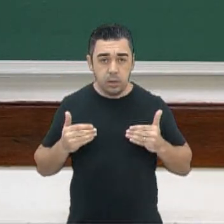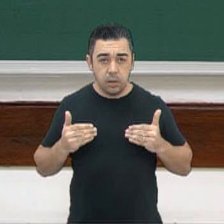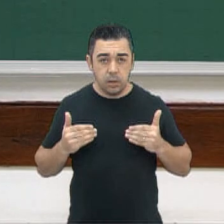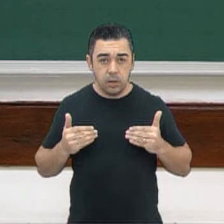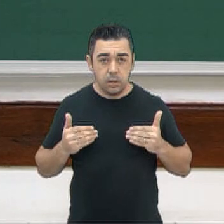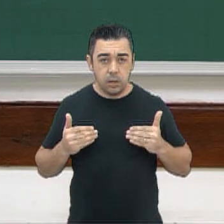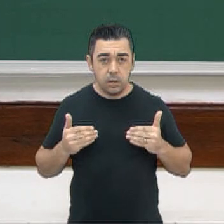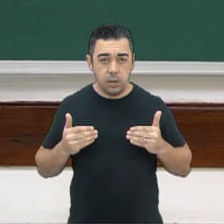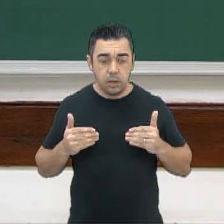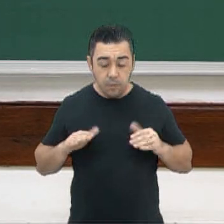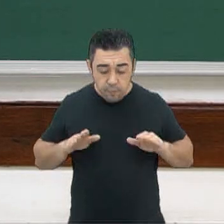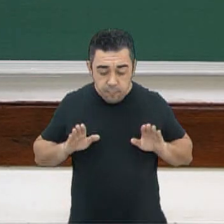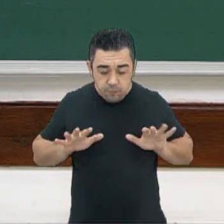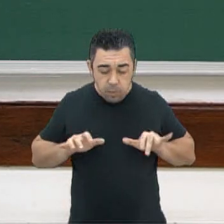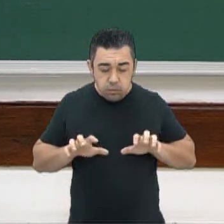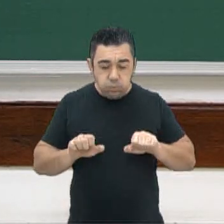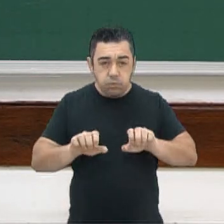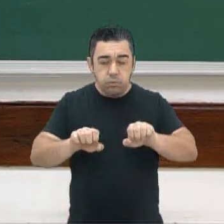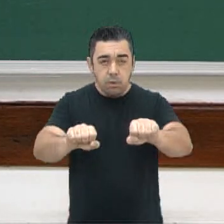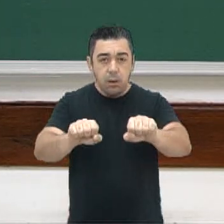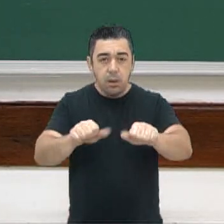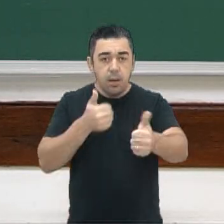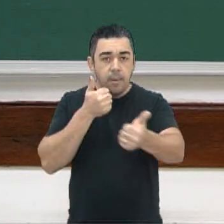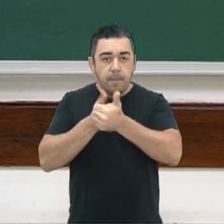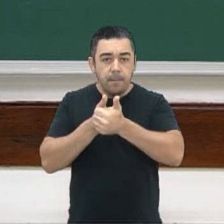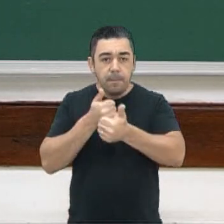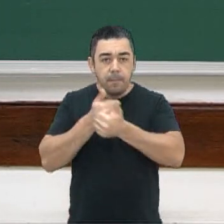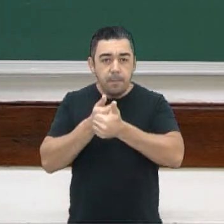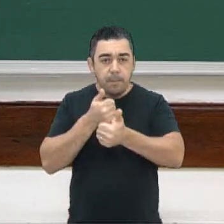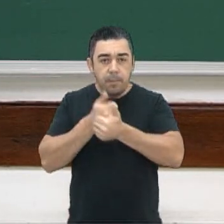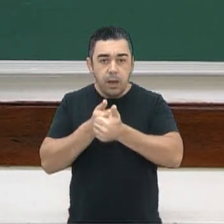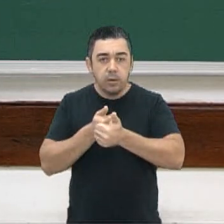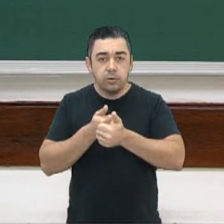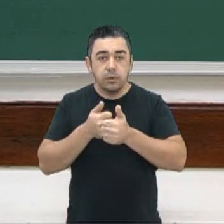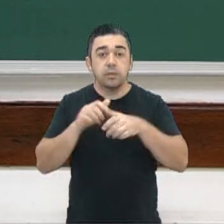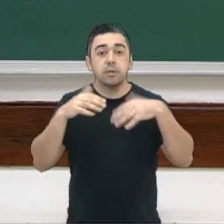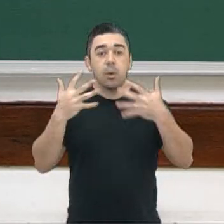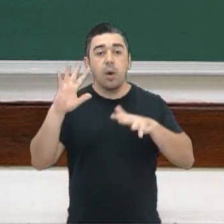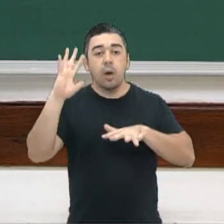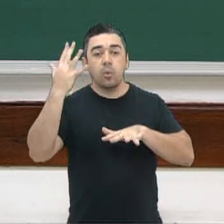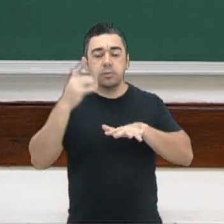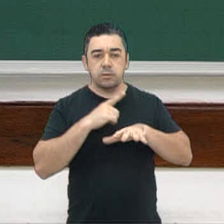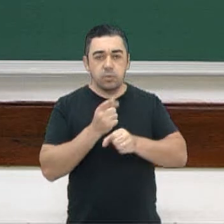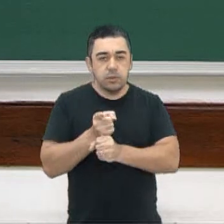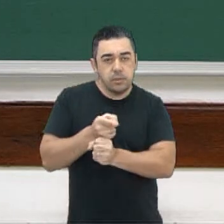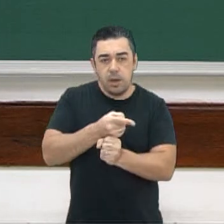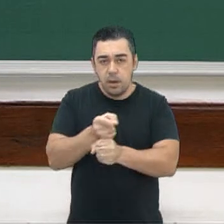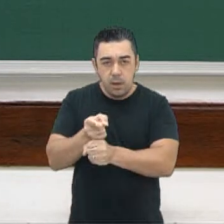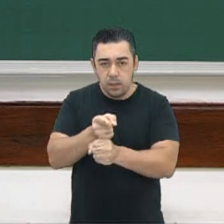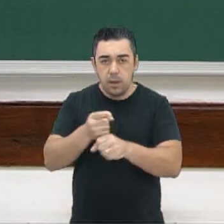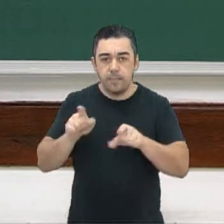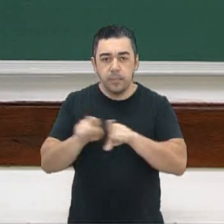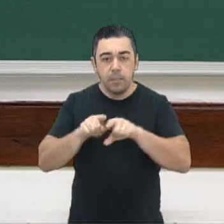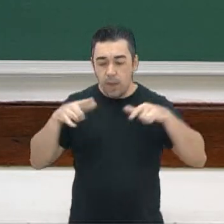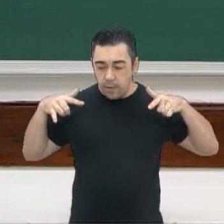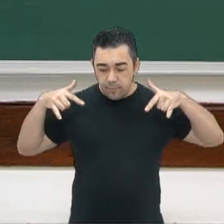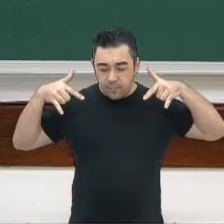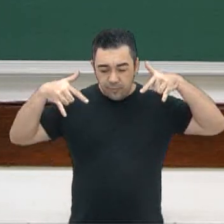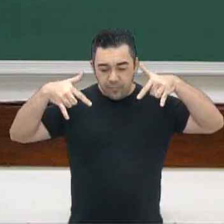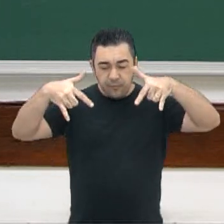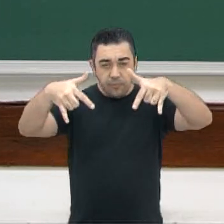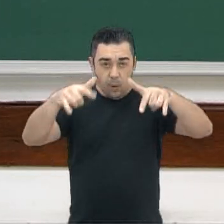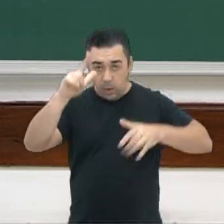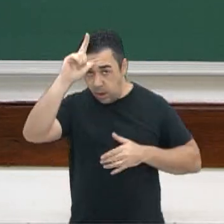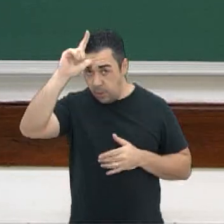avançaram, não recuaram, avançaram muito próximo da infantaria alemã, de maneira que os tanques e, no caso, os